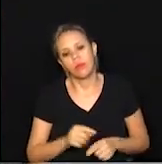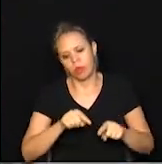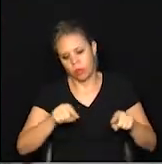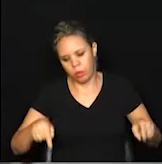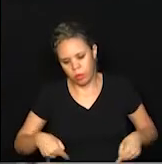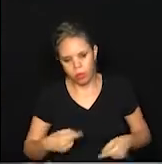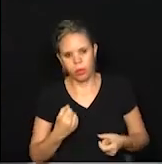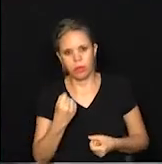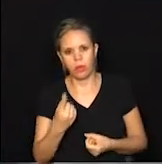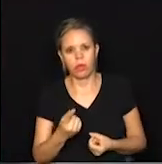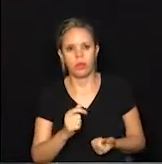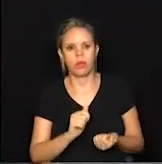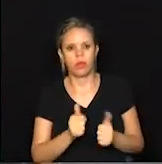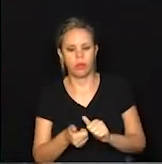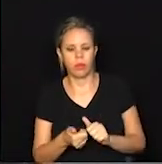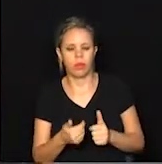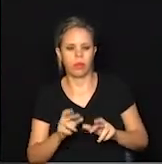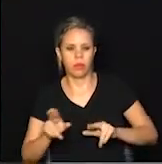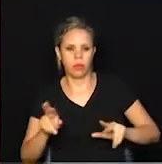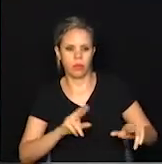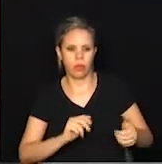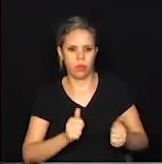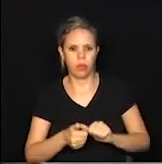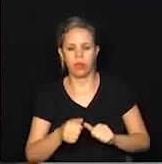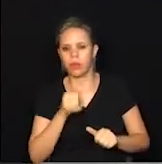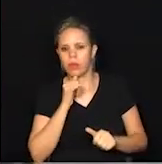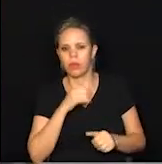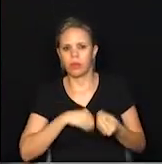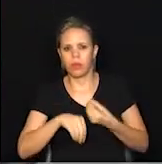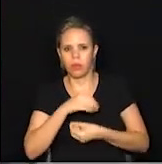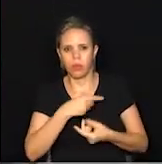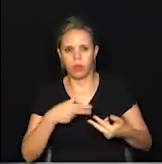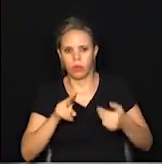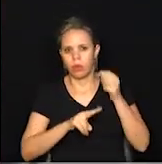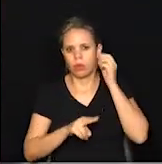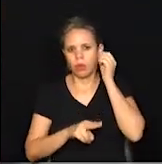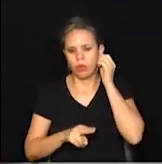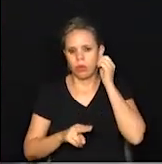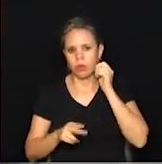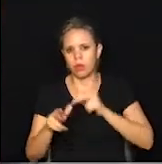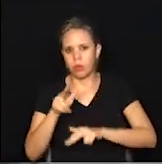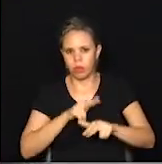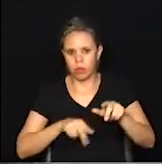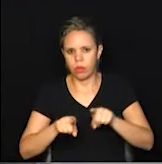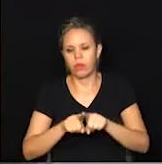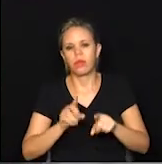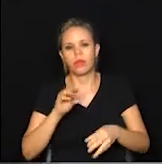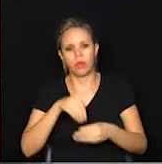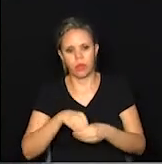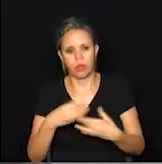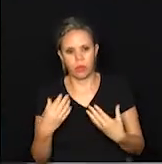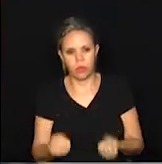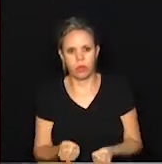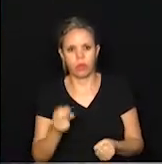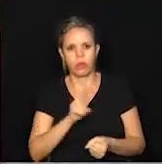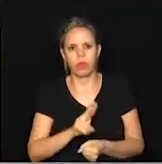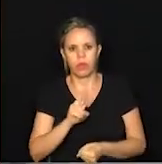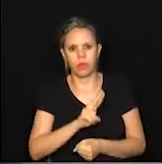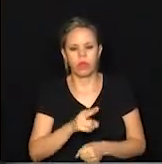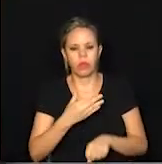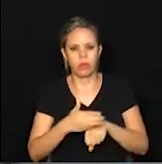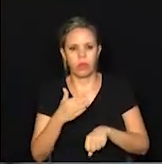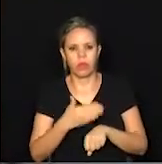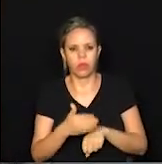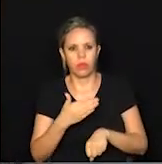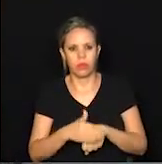algumas modalidades, porém, ele é multiuso, então artes marciais também está contemplada para uso para treinamento